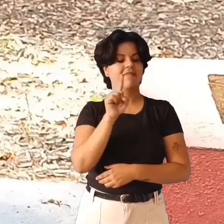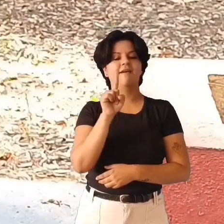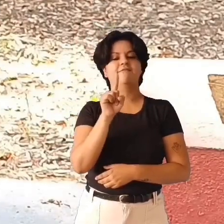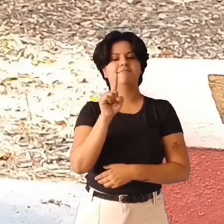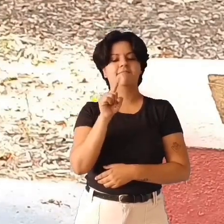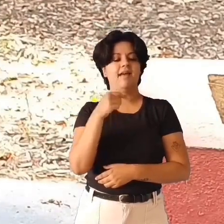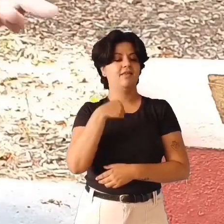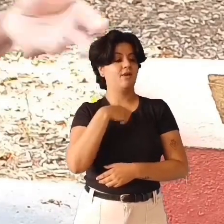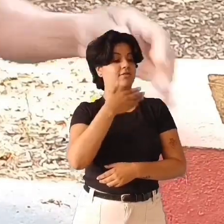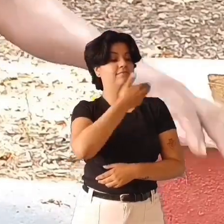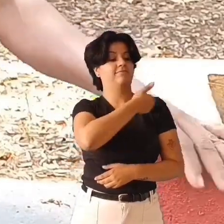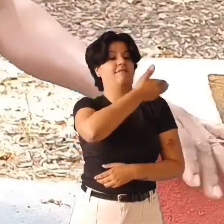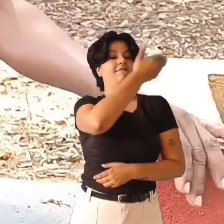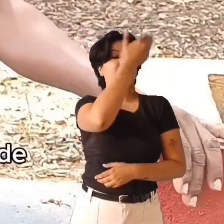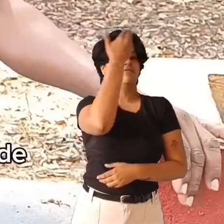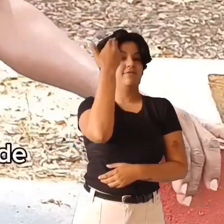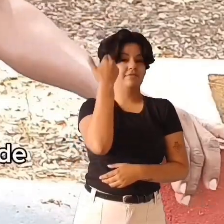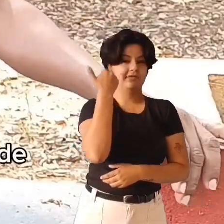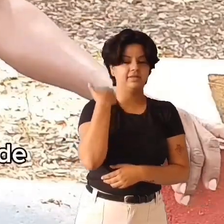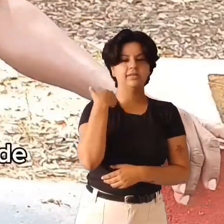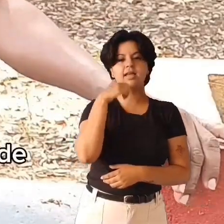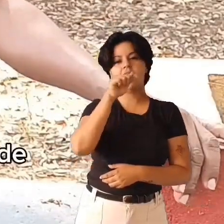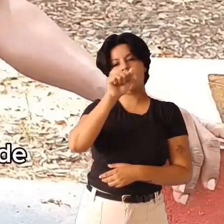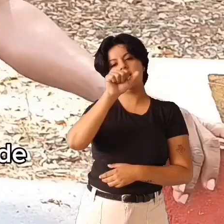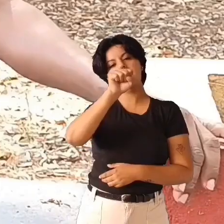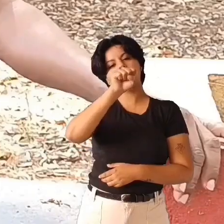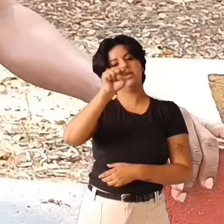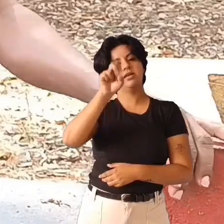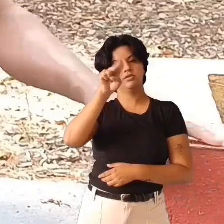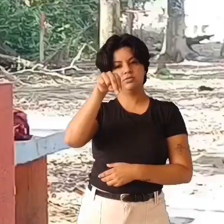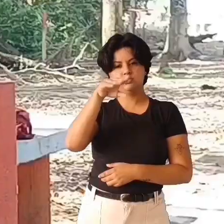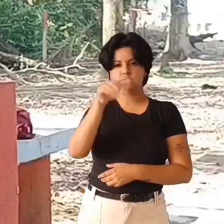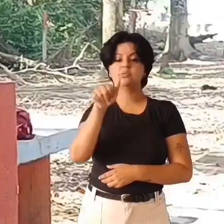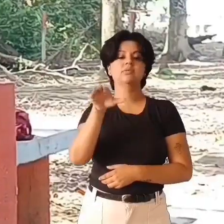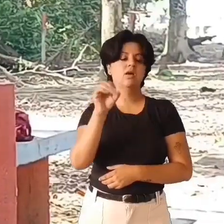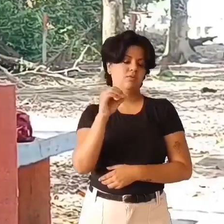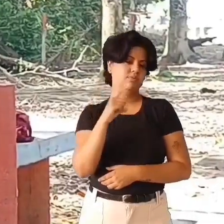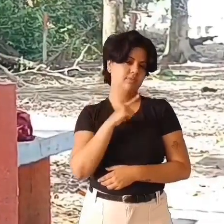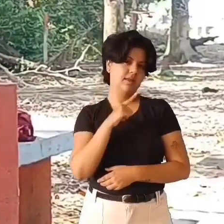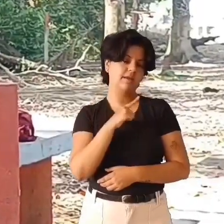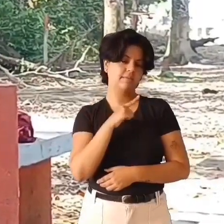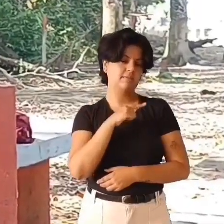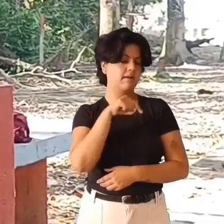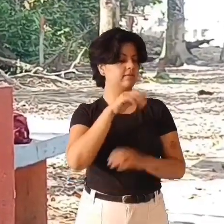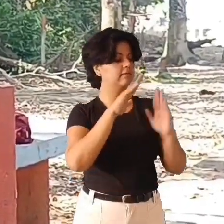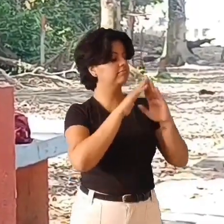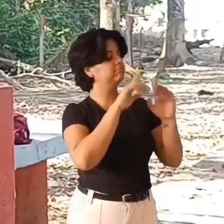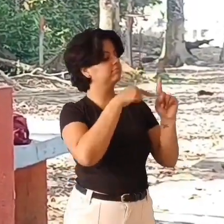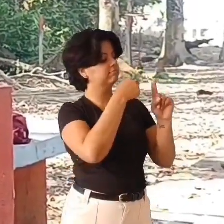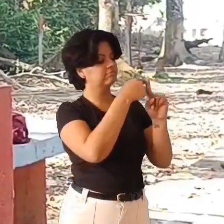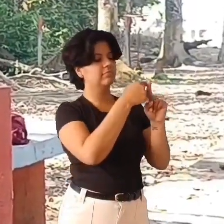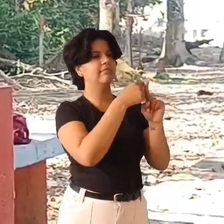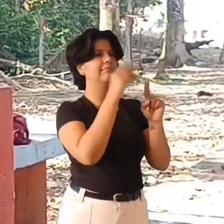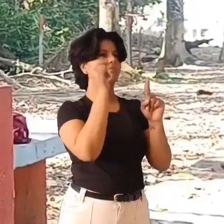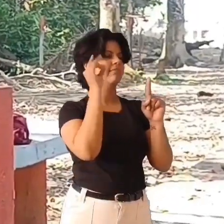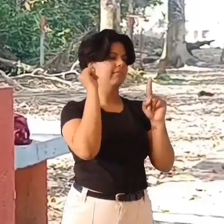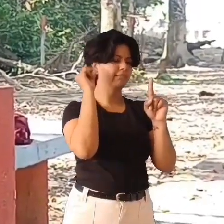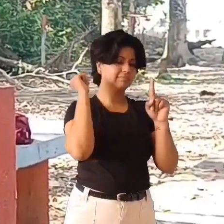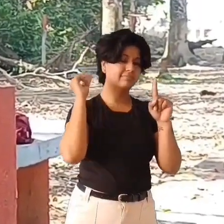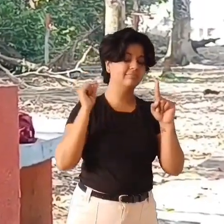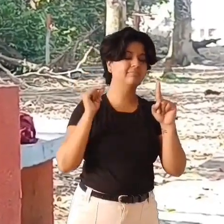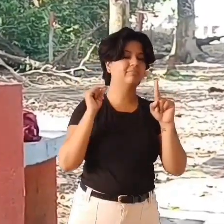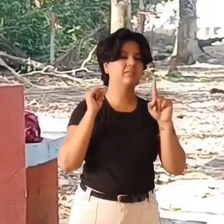que é uma das maiores festas que acontece aqui dentro da comunidade. Então nós temos isso. Essa igreja aqui era na